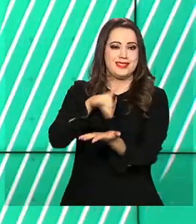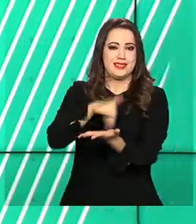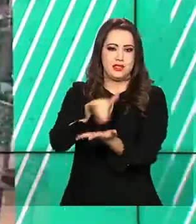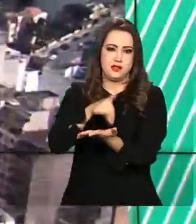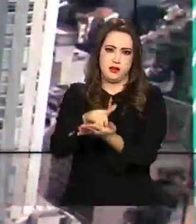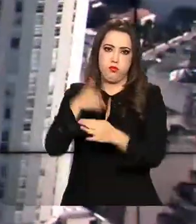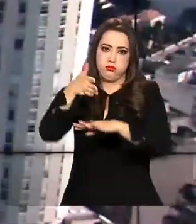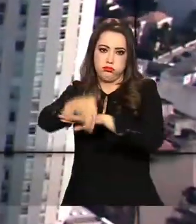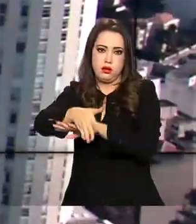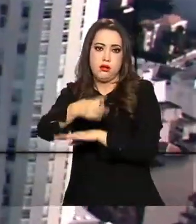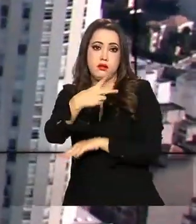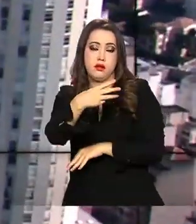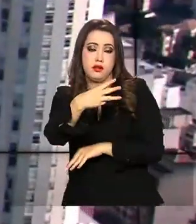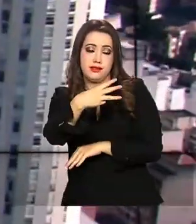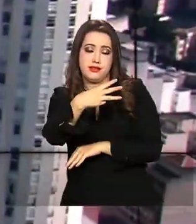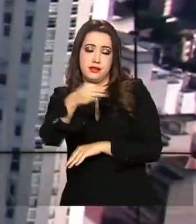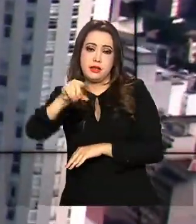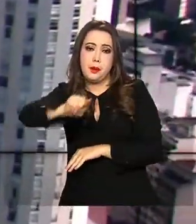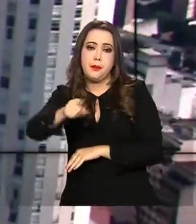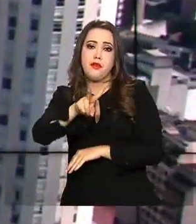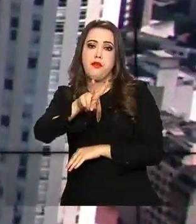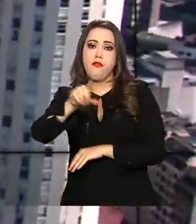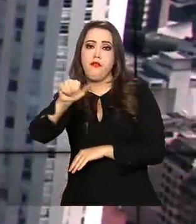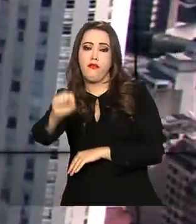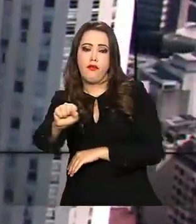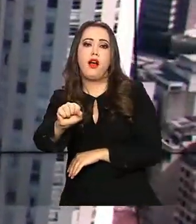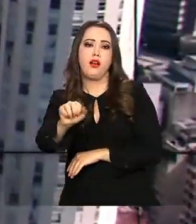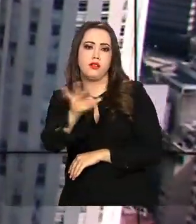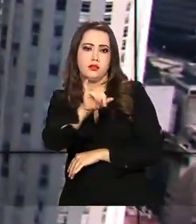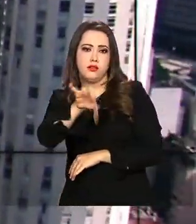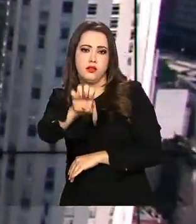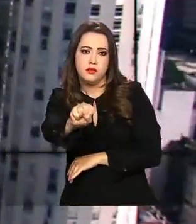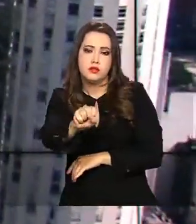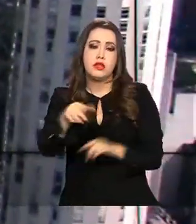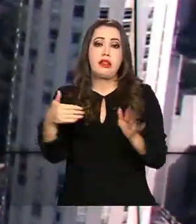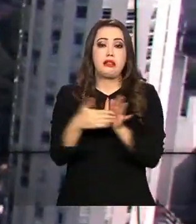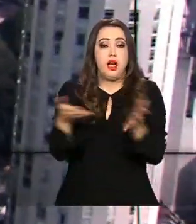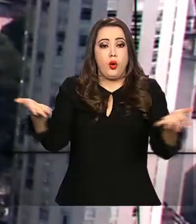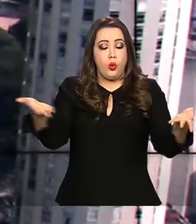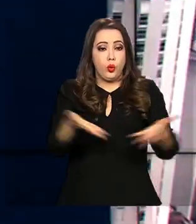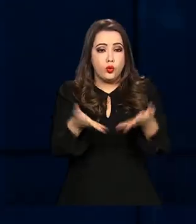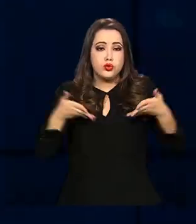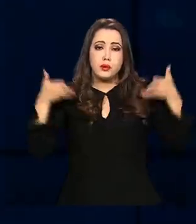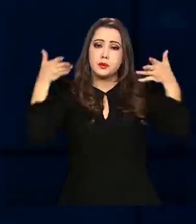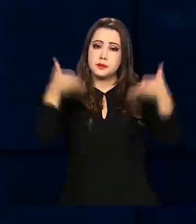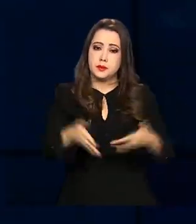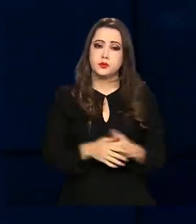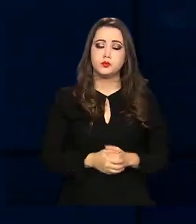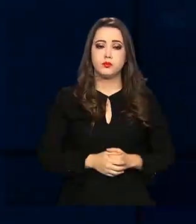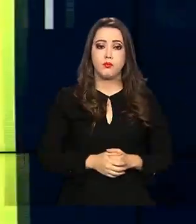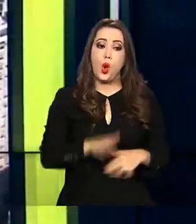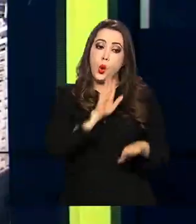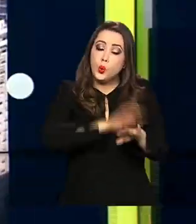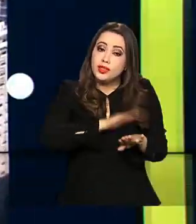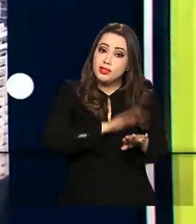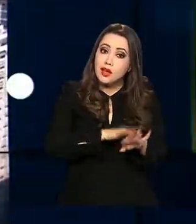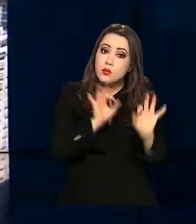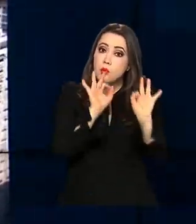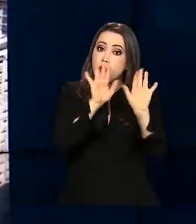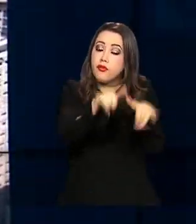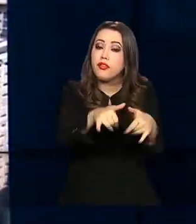das 30 mil vagas do Fundo de Financiamento Estudantil, o FIES, tem até hoje para participar. O prazo acaba